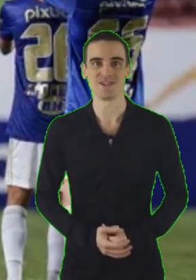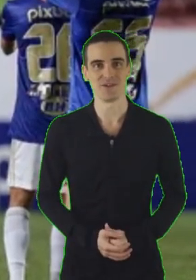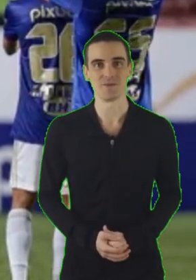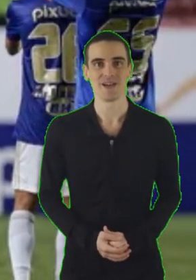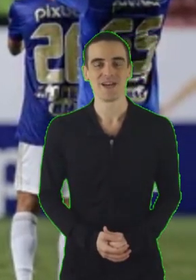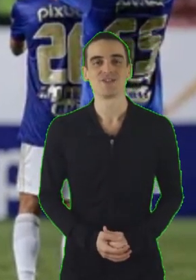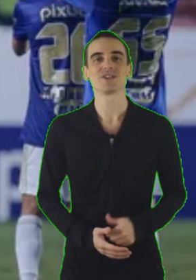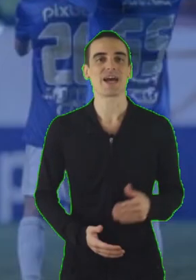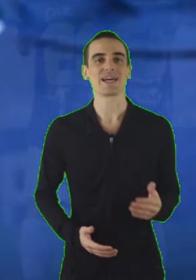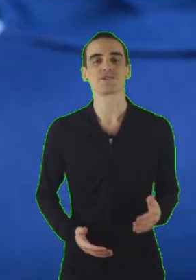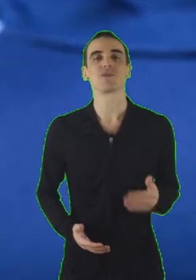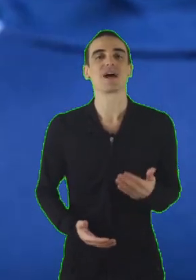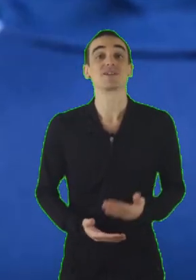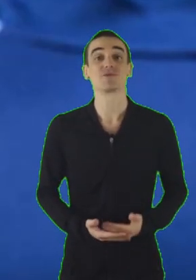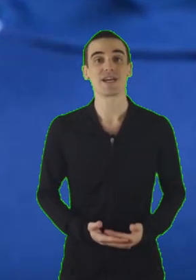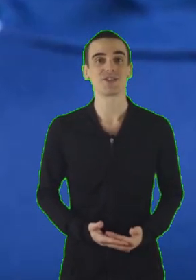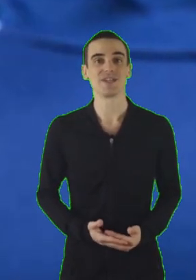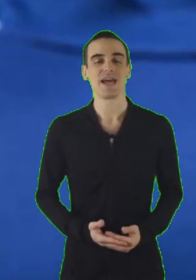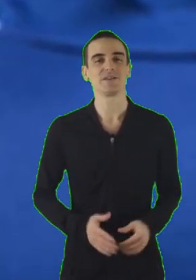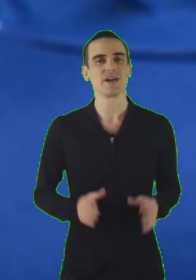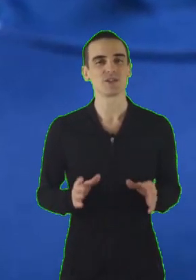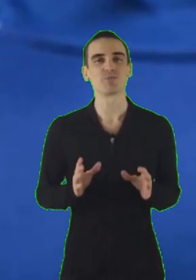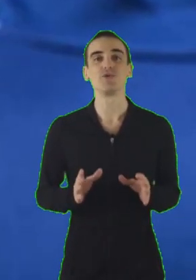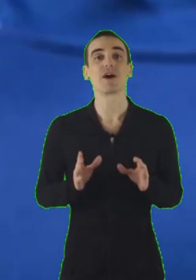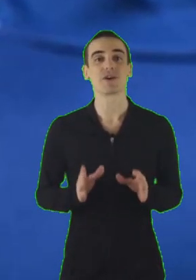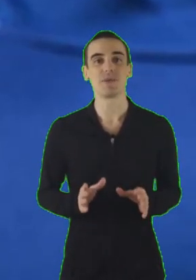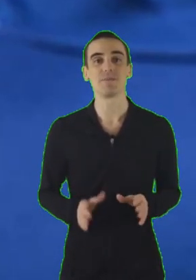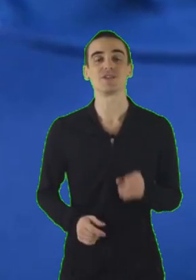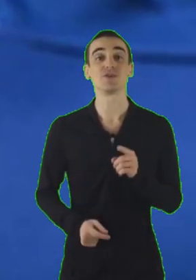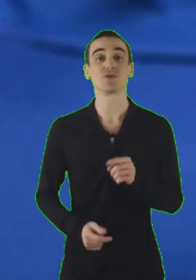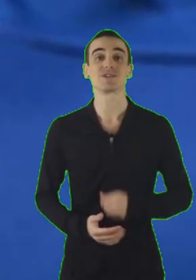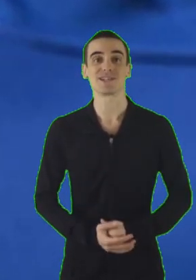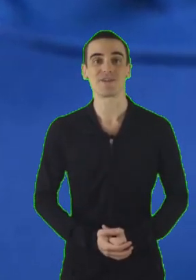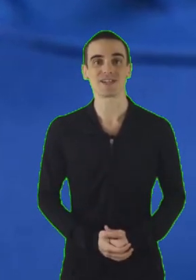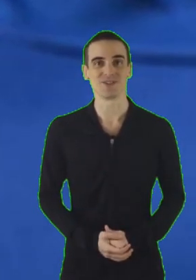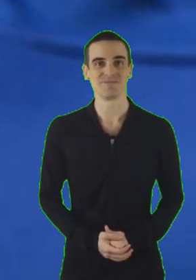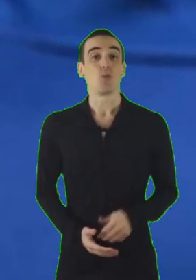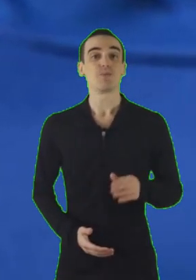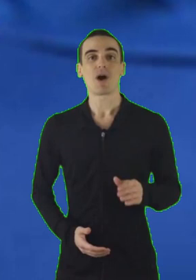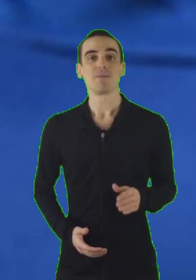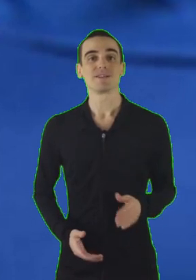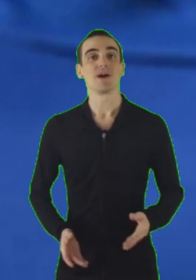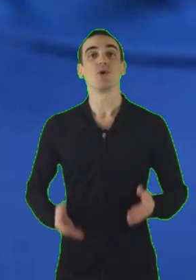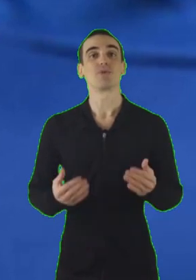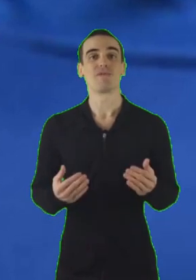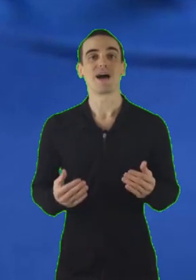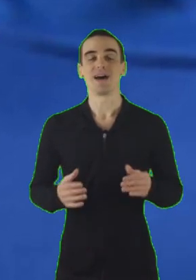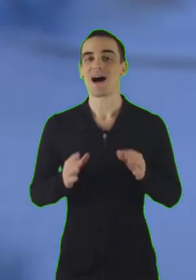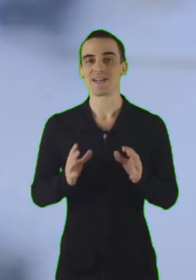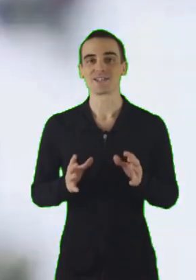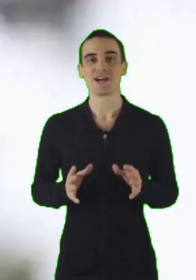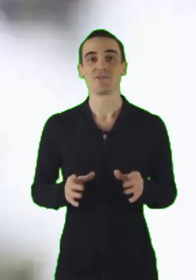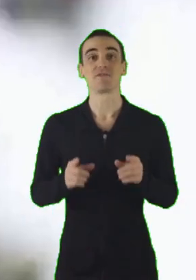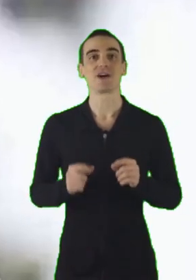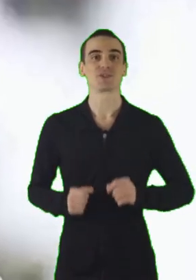do Campeonato Brasileiro, a tendência é que o ex-jogador Ronaldo Fenômeno, principal acionista da Sociedade Anônima do Futebol, SAF, realize